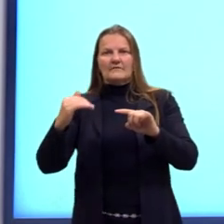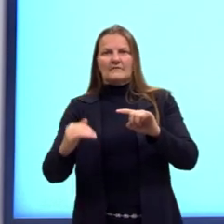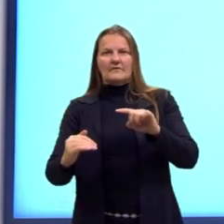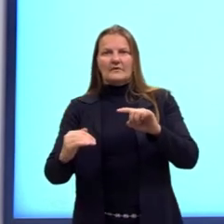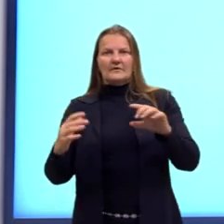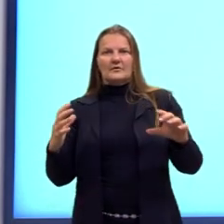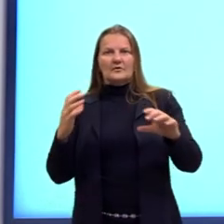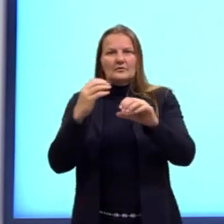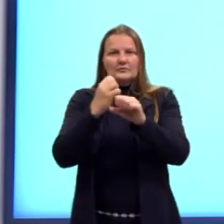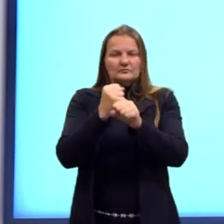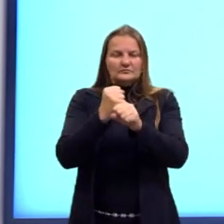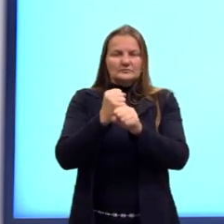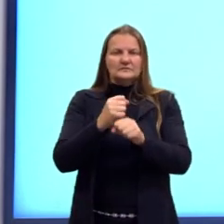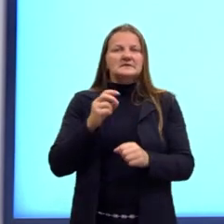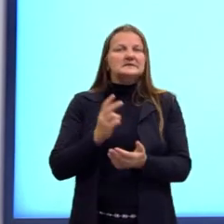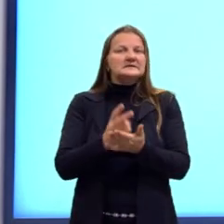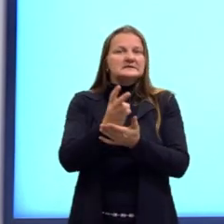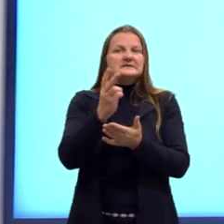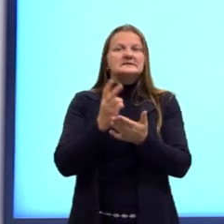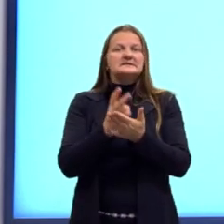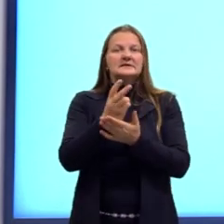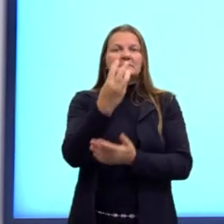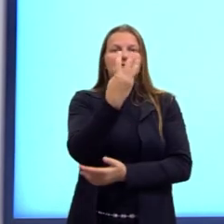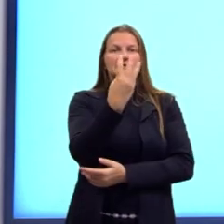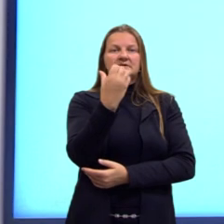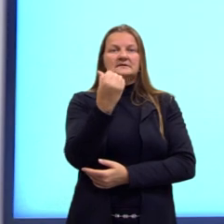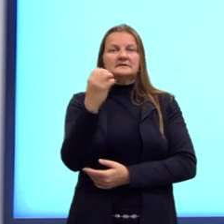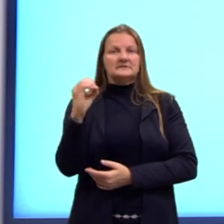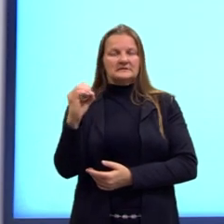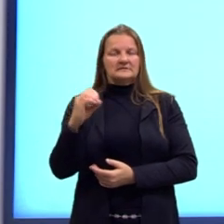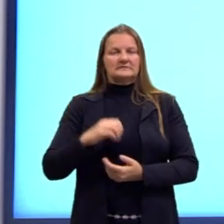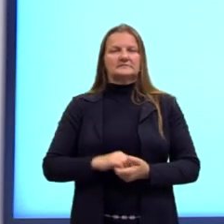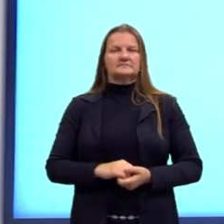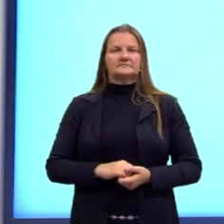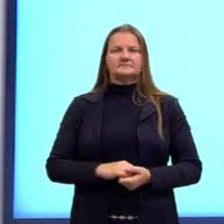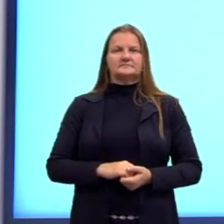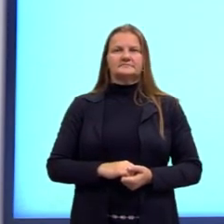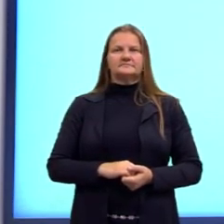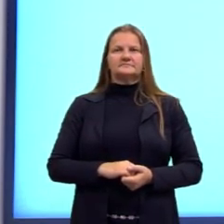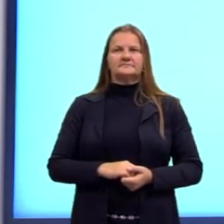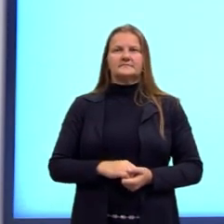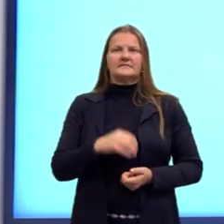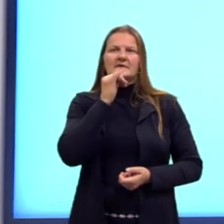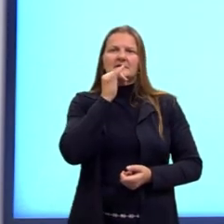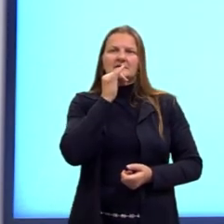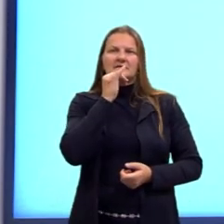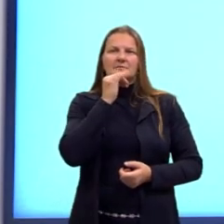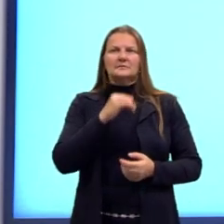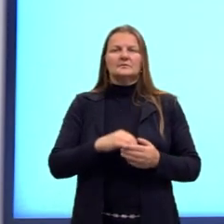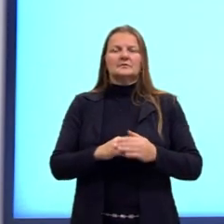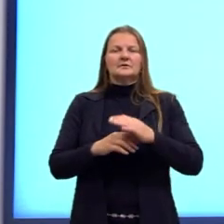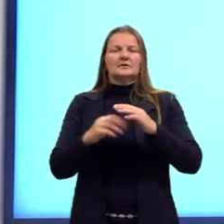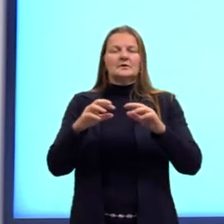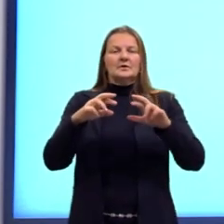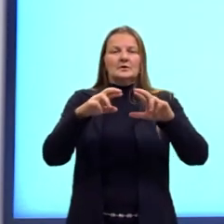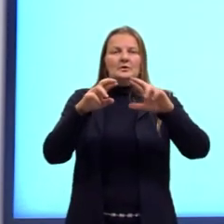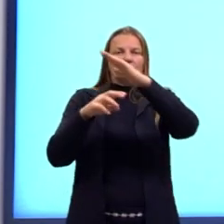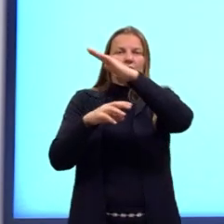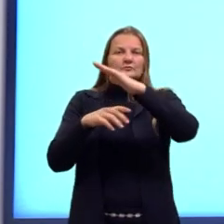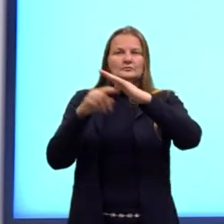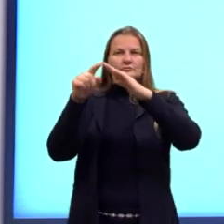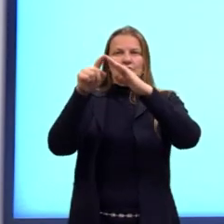soma dos ângulos externos sempre será de 360 graus então aqui para uma região então ele